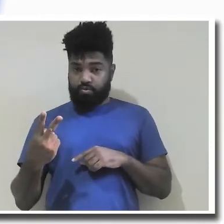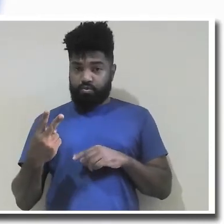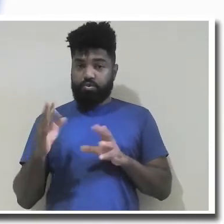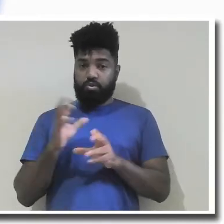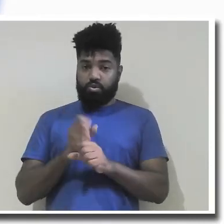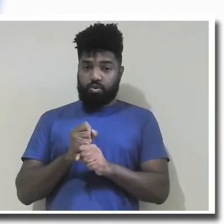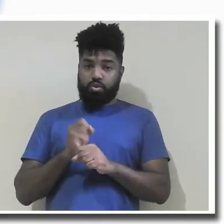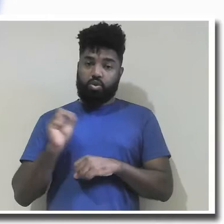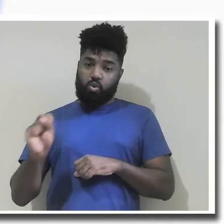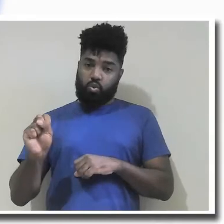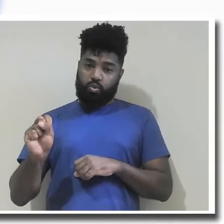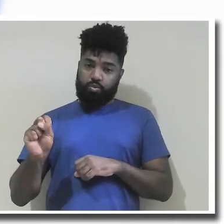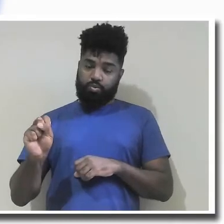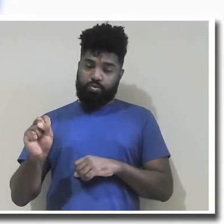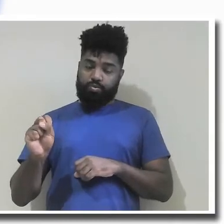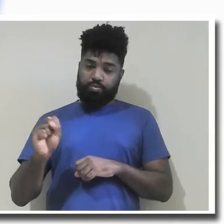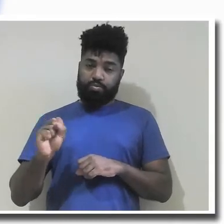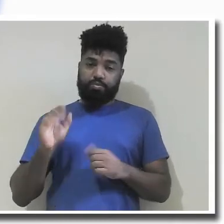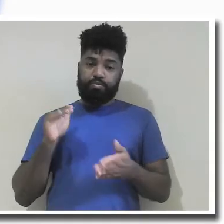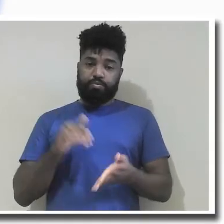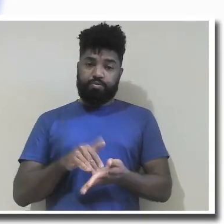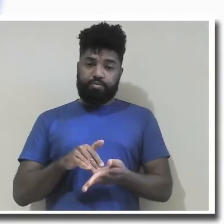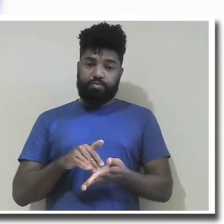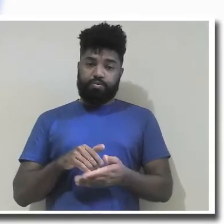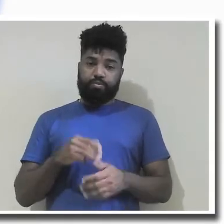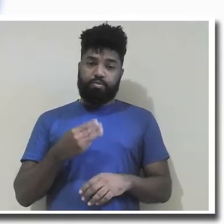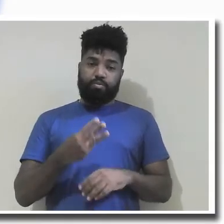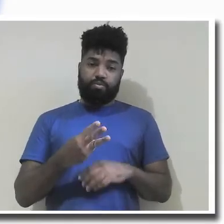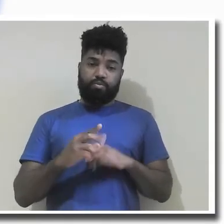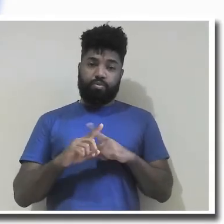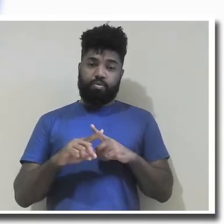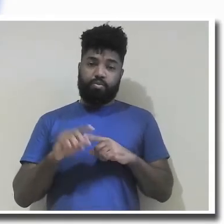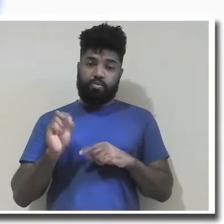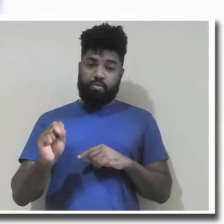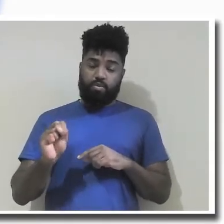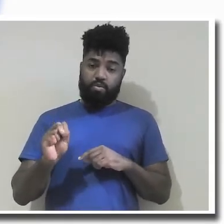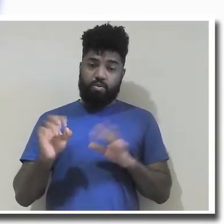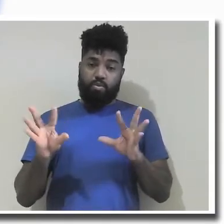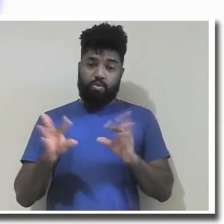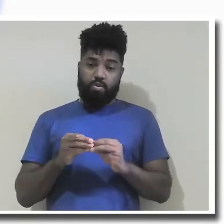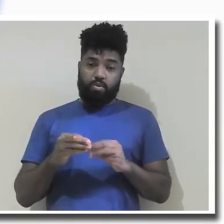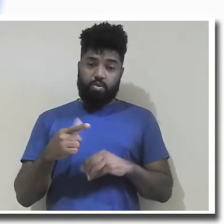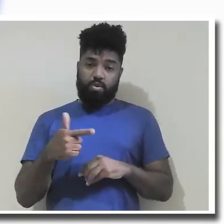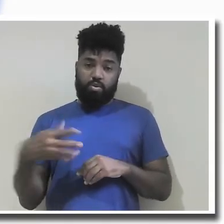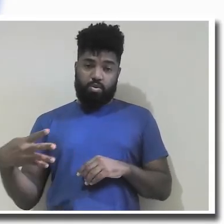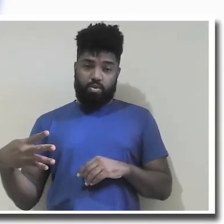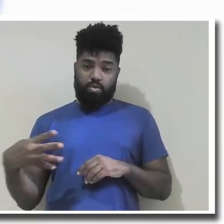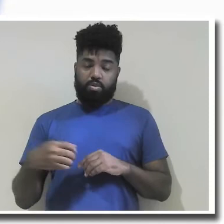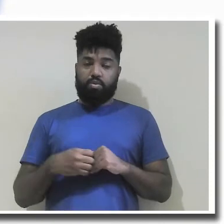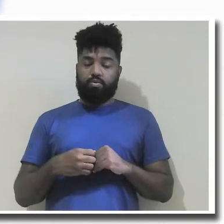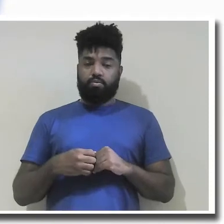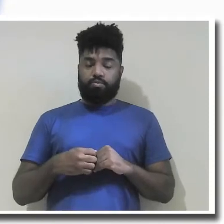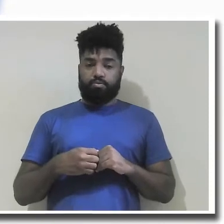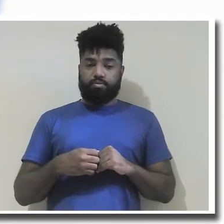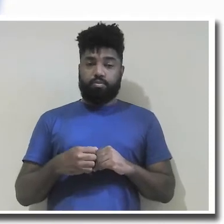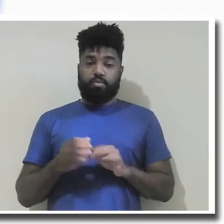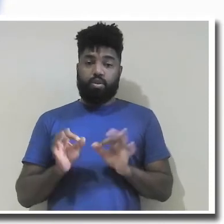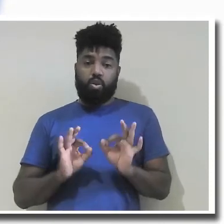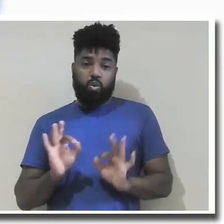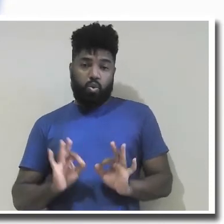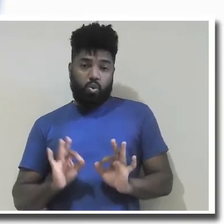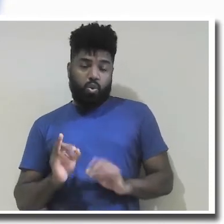8. E por fim, 3 vezes 8, 24. Então, essas duas